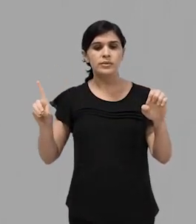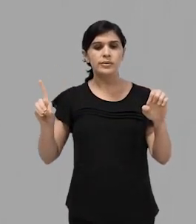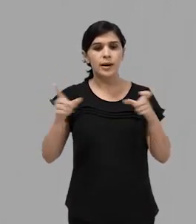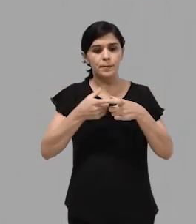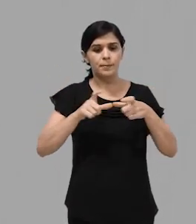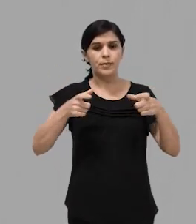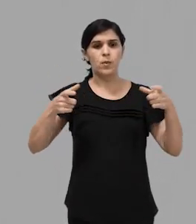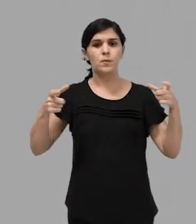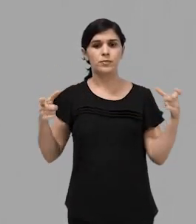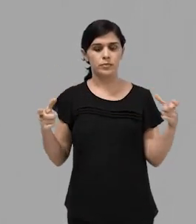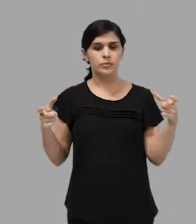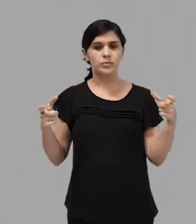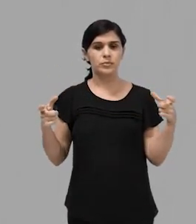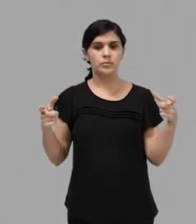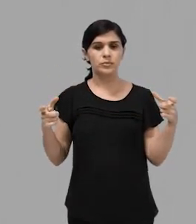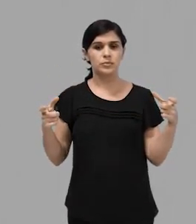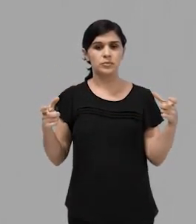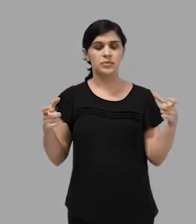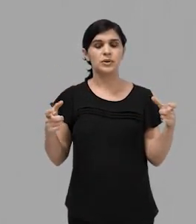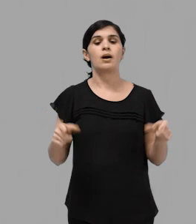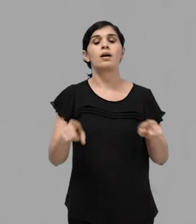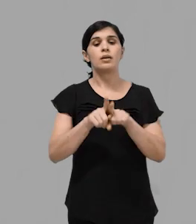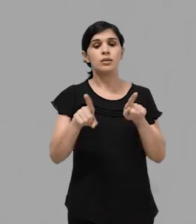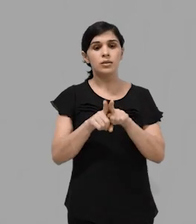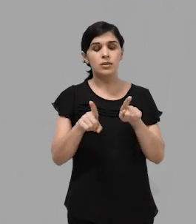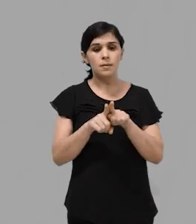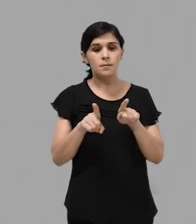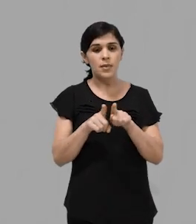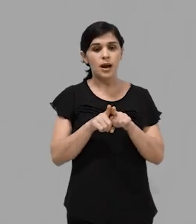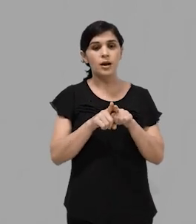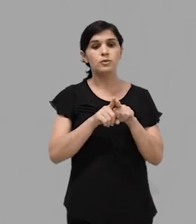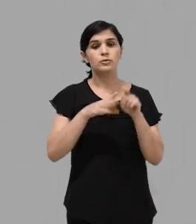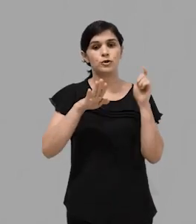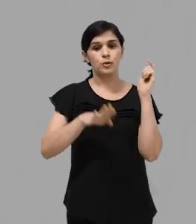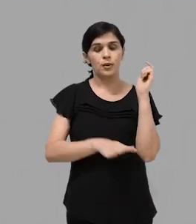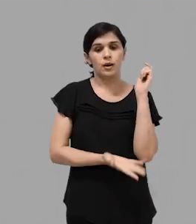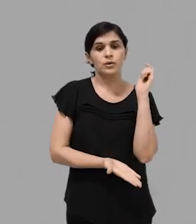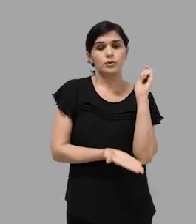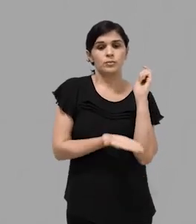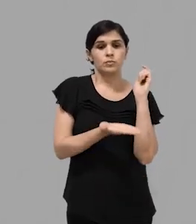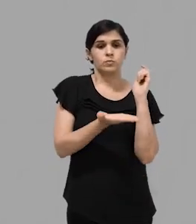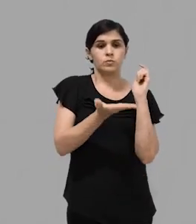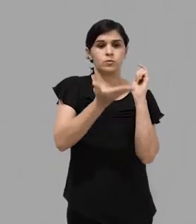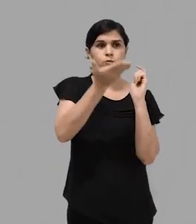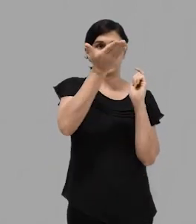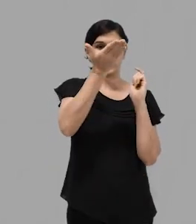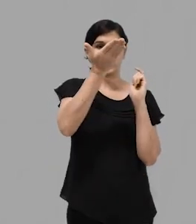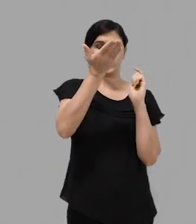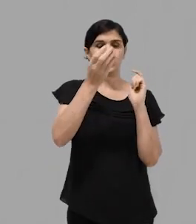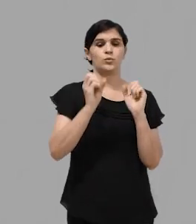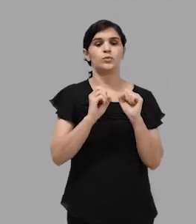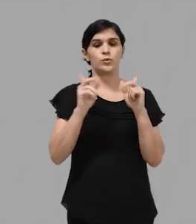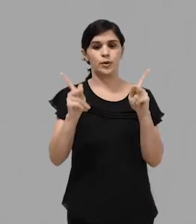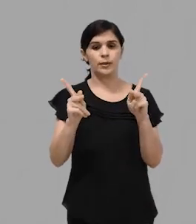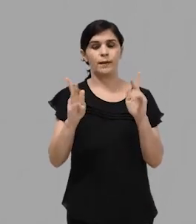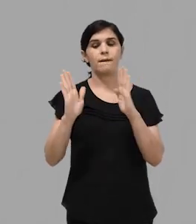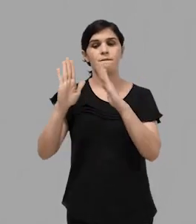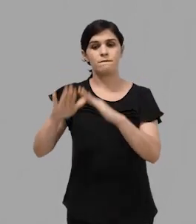contrário. Tudo bem, turma? Espero que vocês tenham aprendido. Fique em casa aprendendo. Até a próxima.